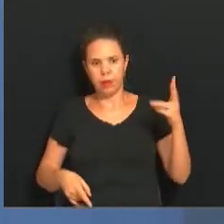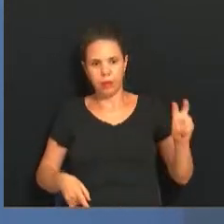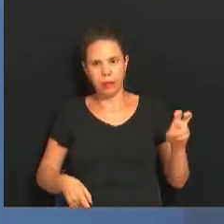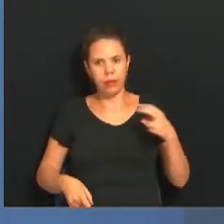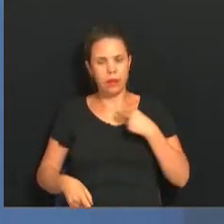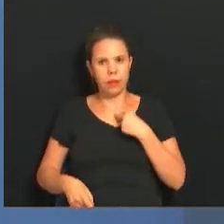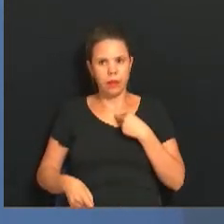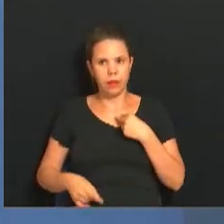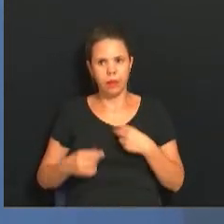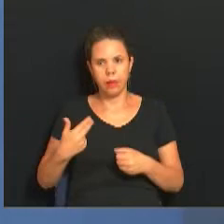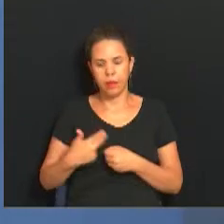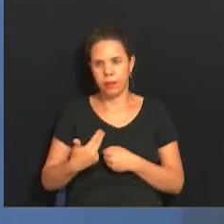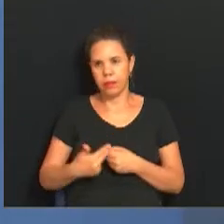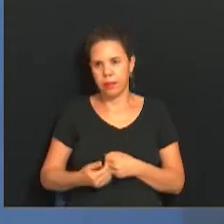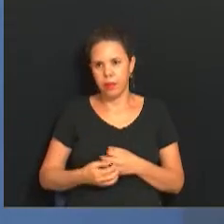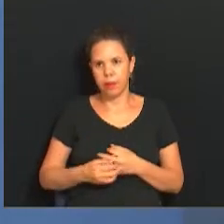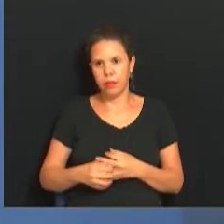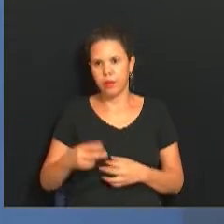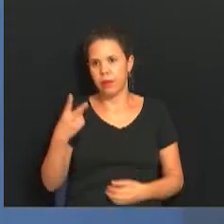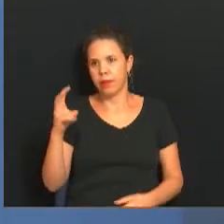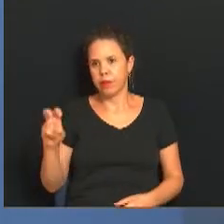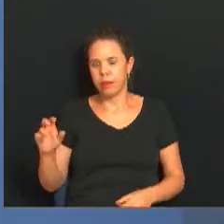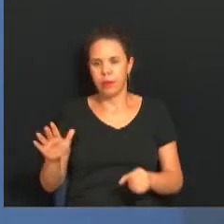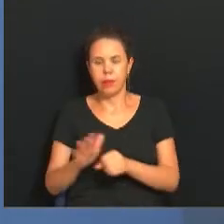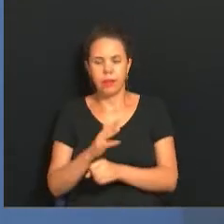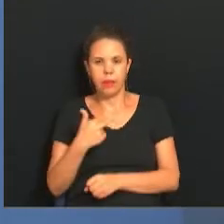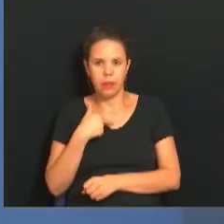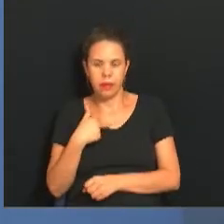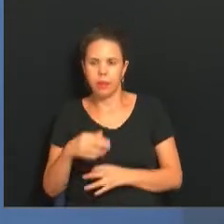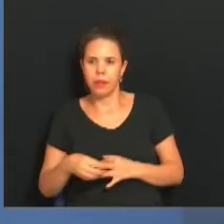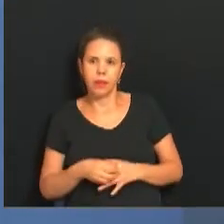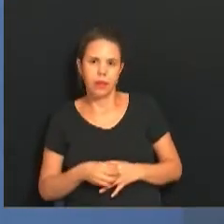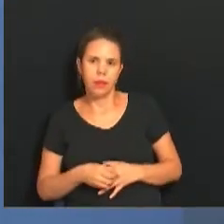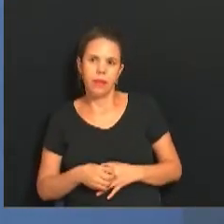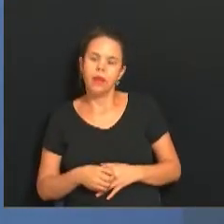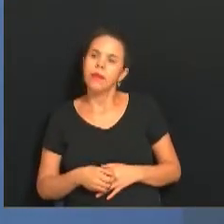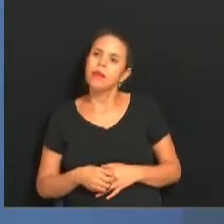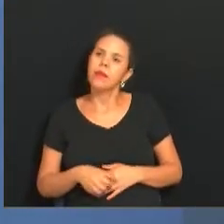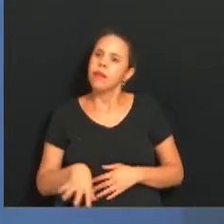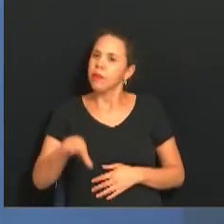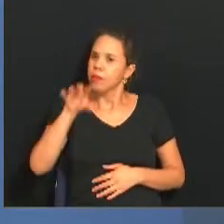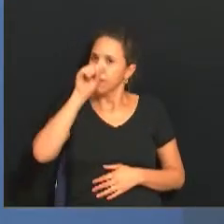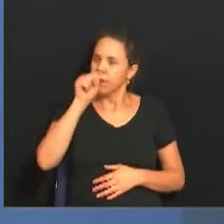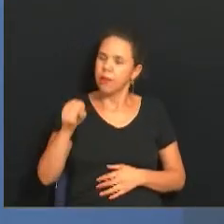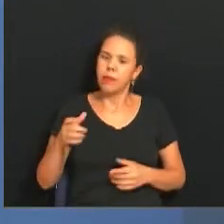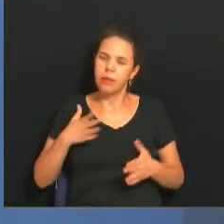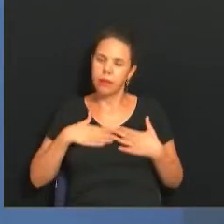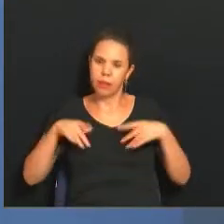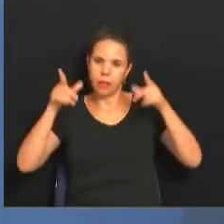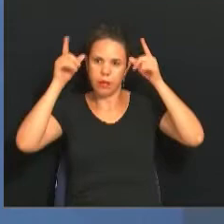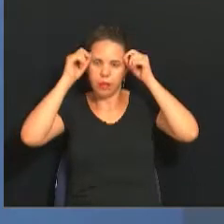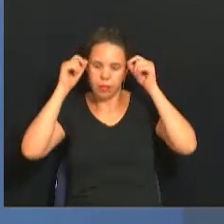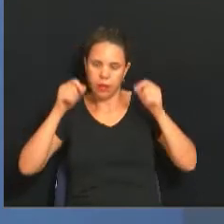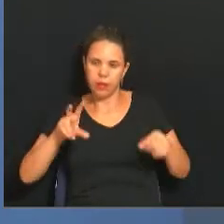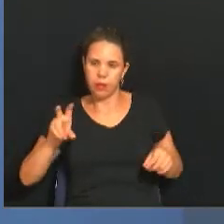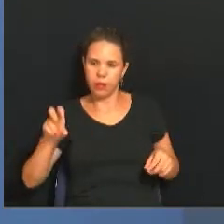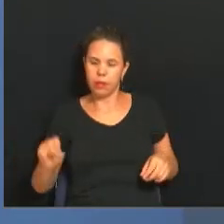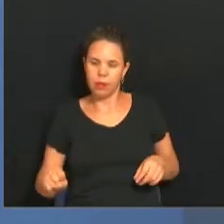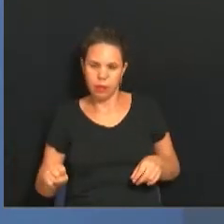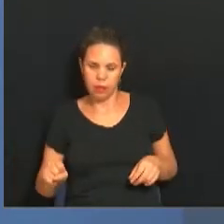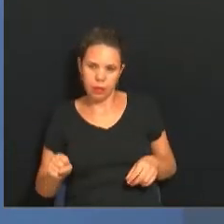Lá na Unicamp, 25, todos ocupados. E aí o respiro é na rede particular, 58 leitos